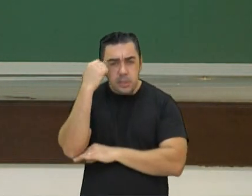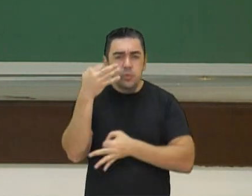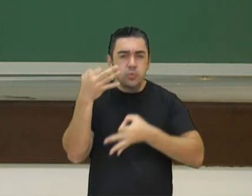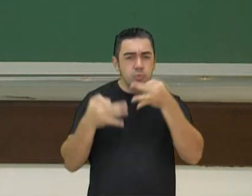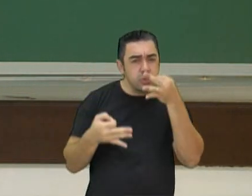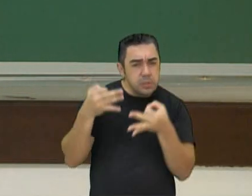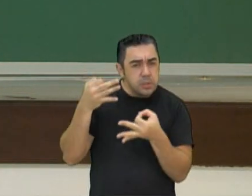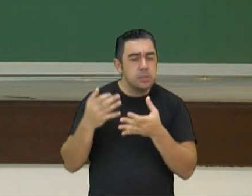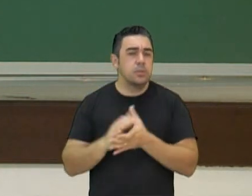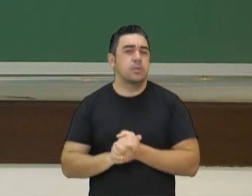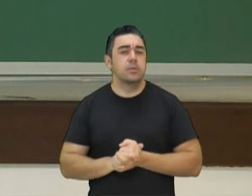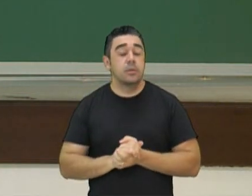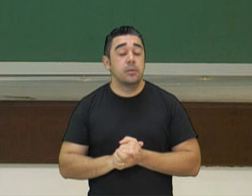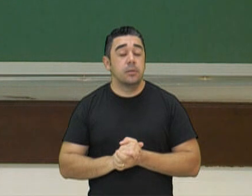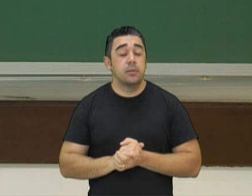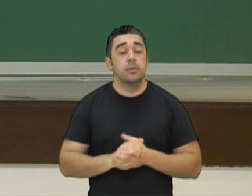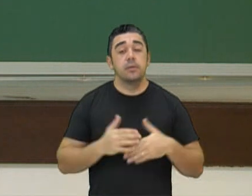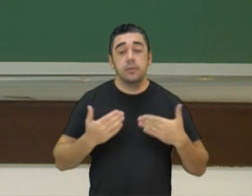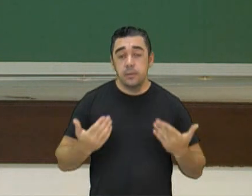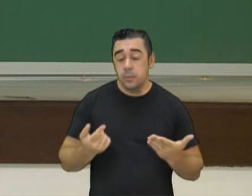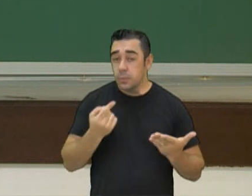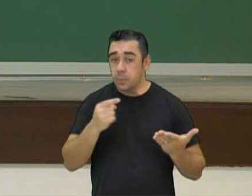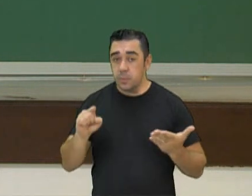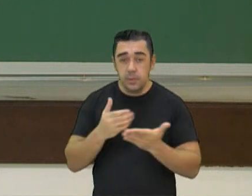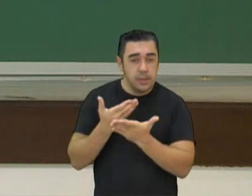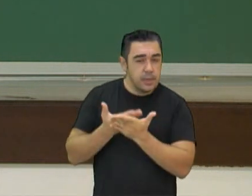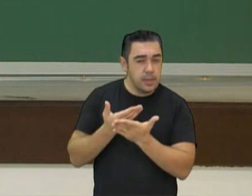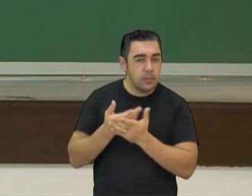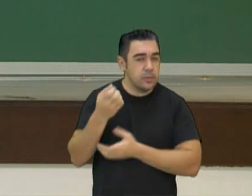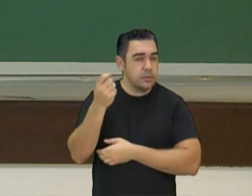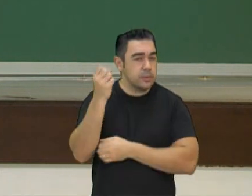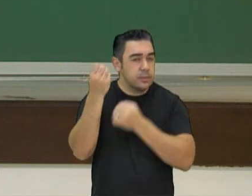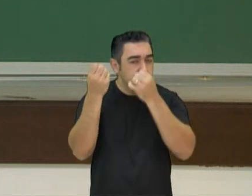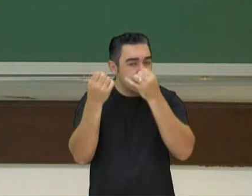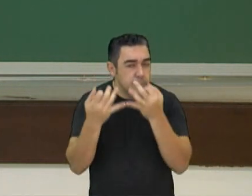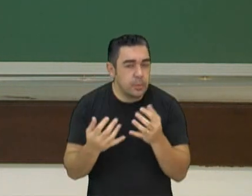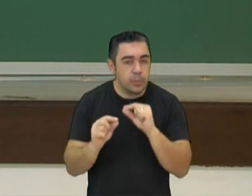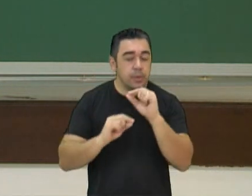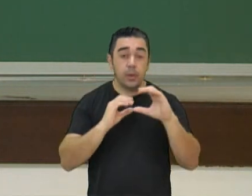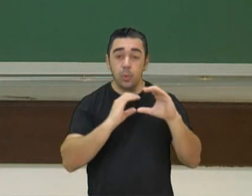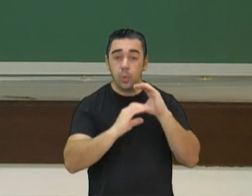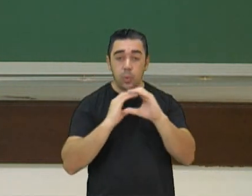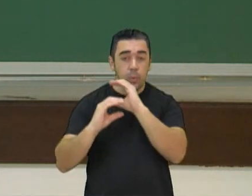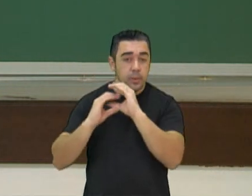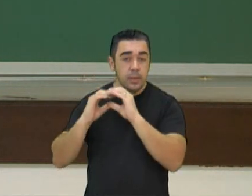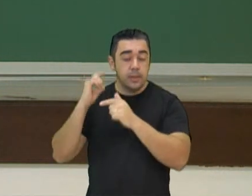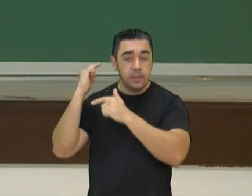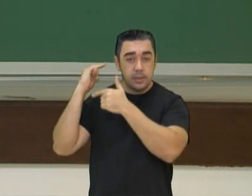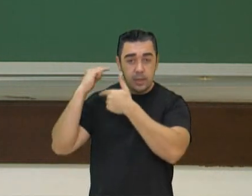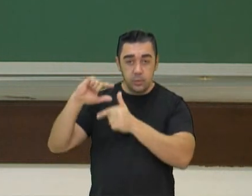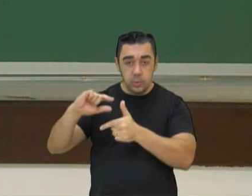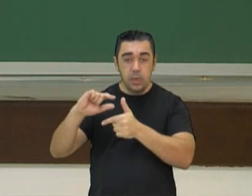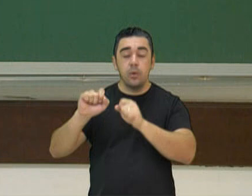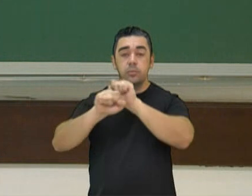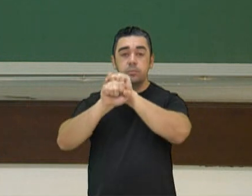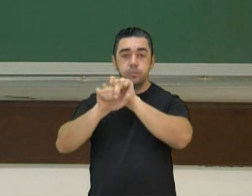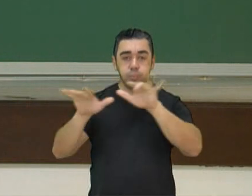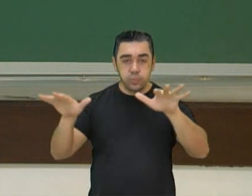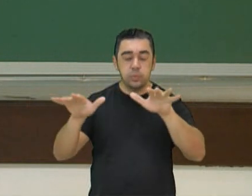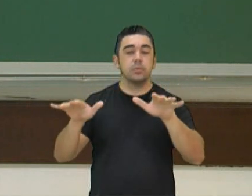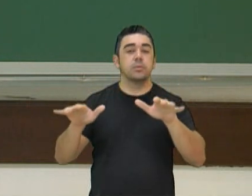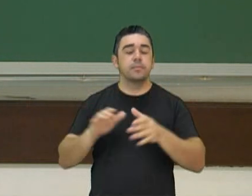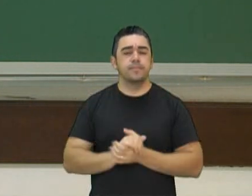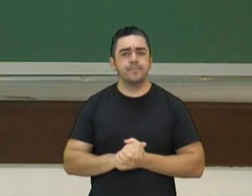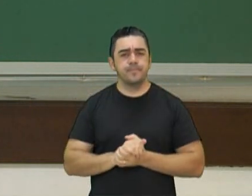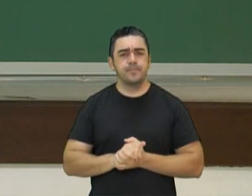né? E aí, na última aula, trabalhamos os meios de comunicação tradicionais e de massa. Então, a gente